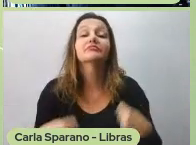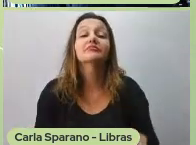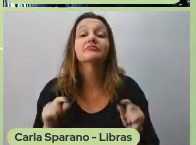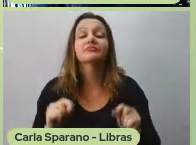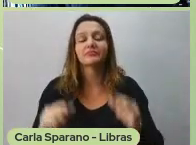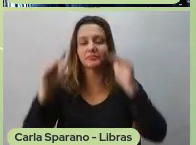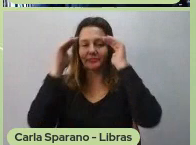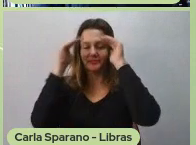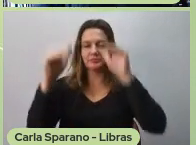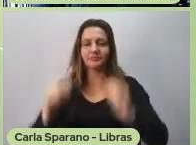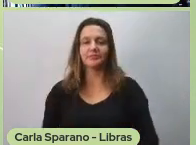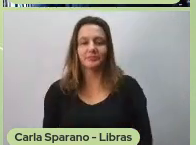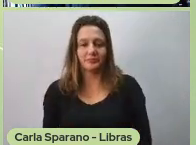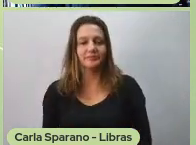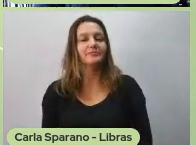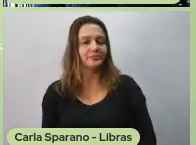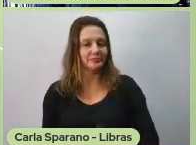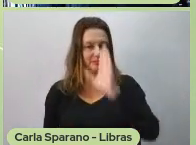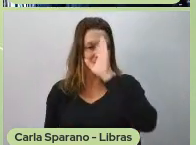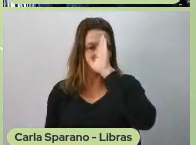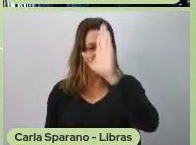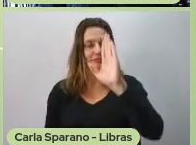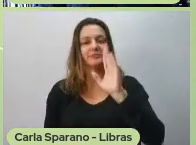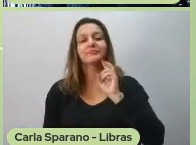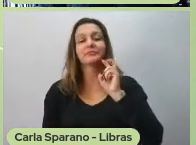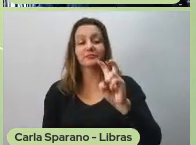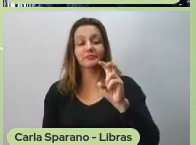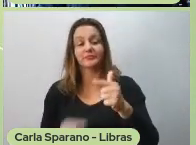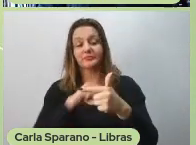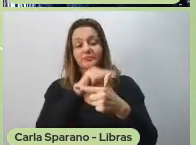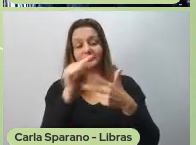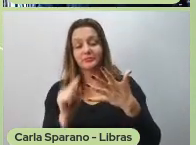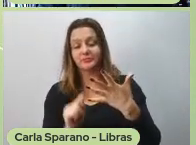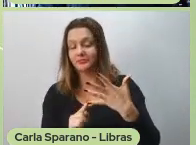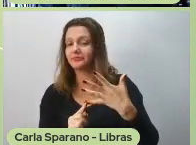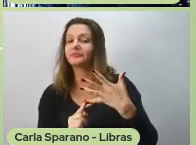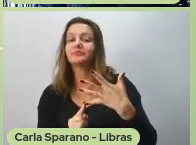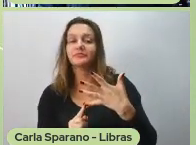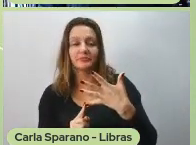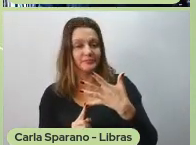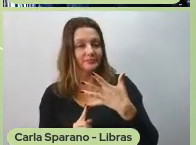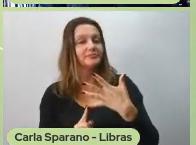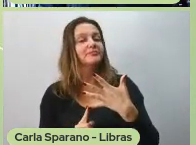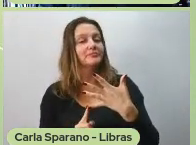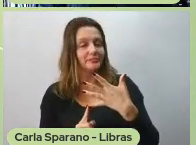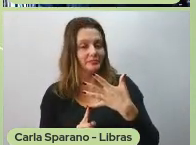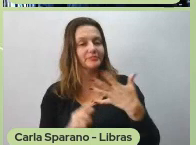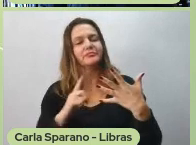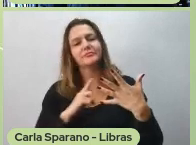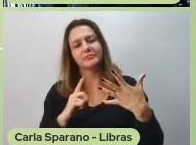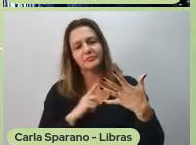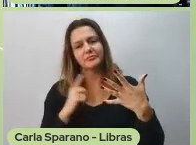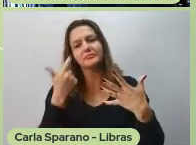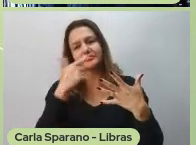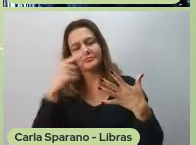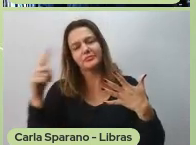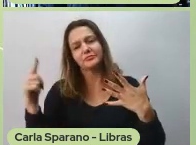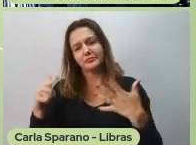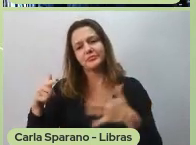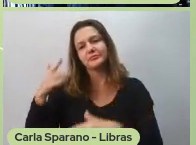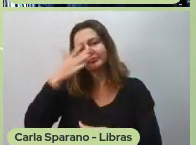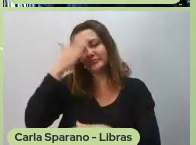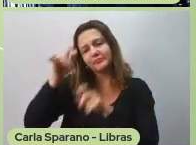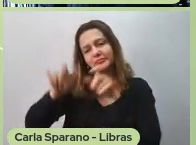de forma prioritária 5 pilares também, como algumas minhas outras participantes comentaram. A gente